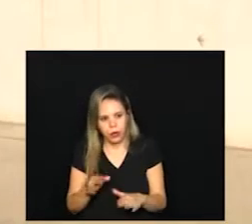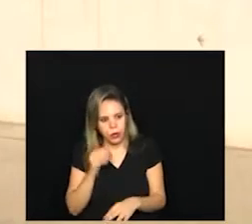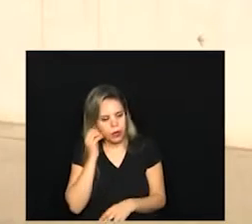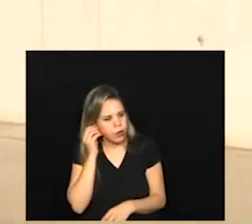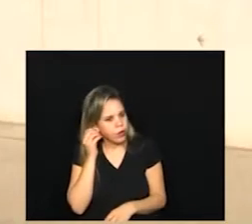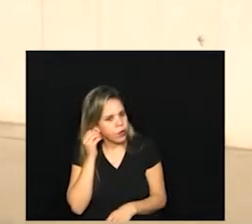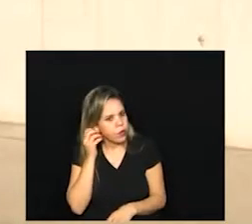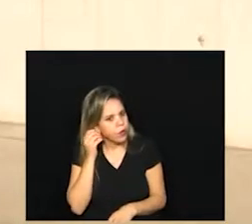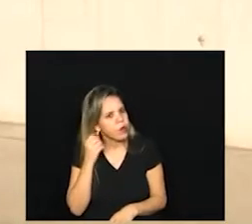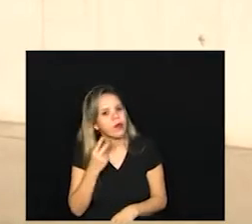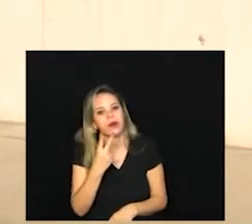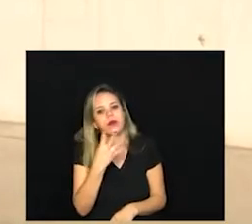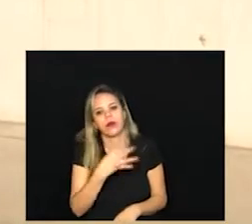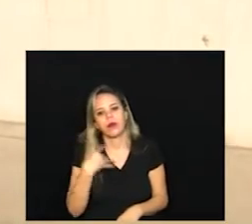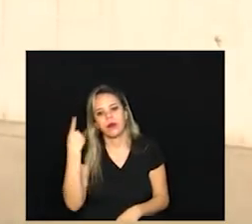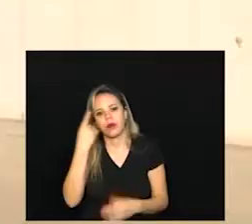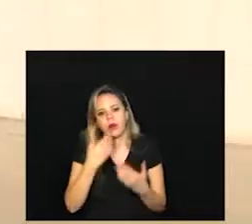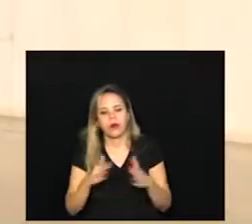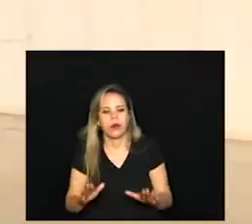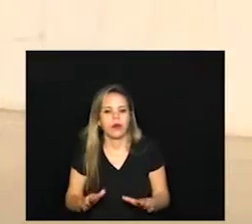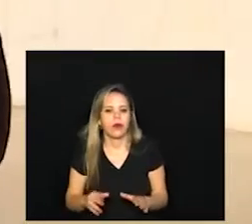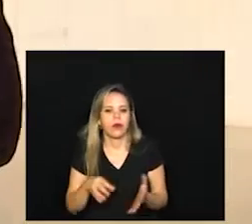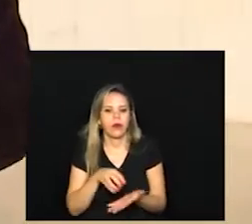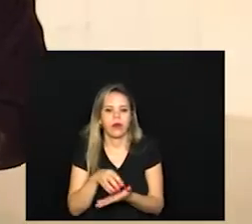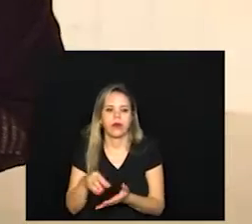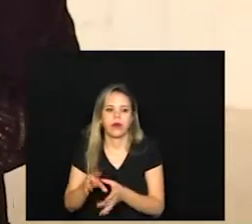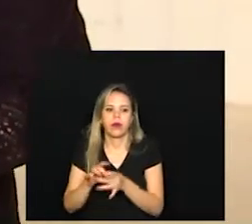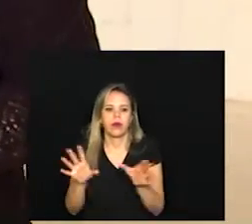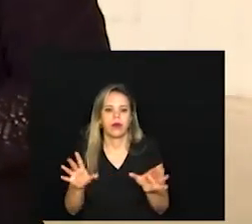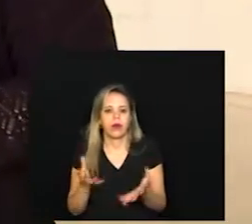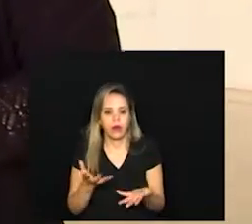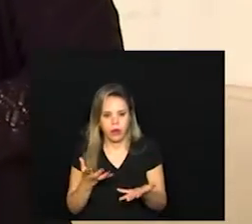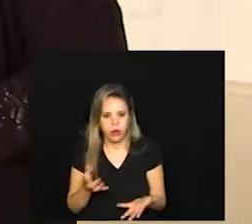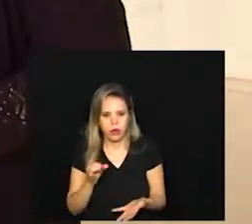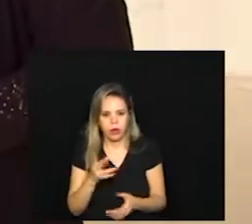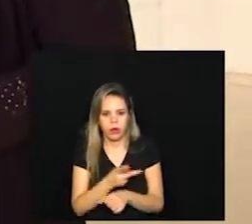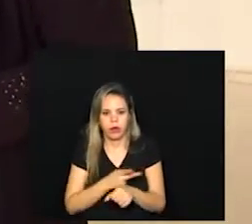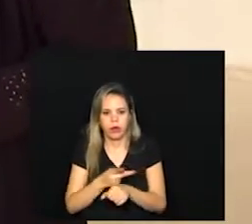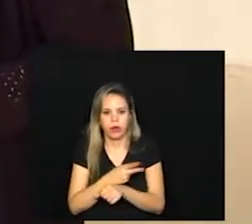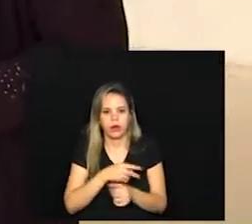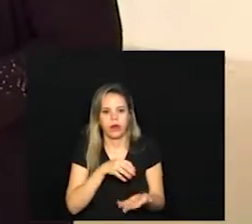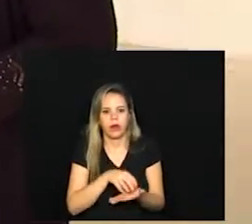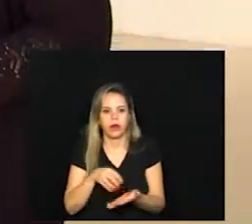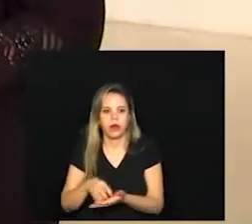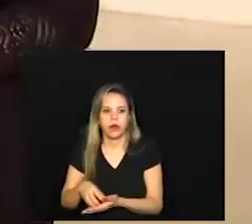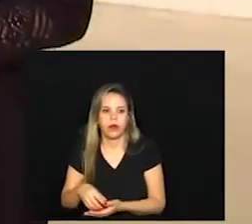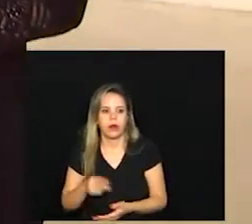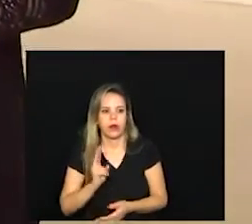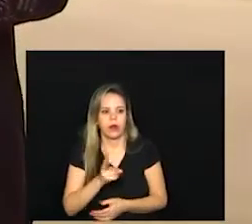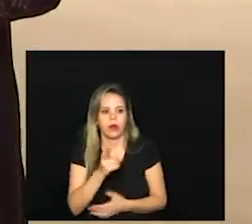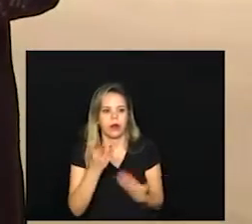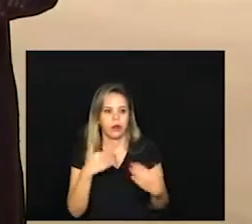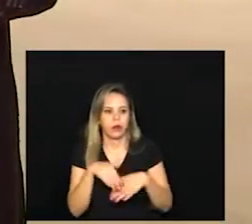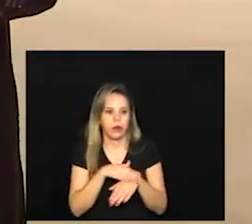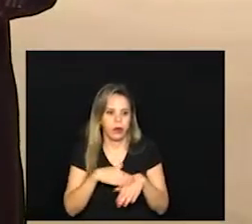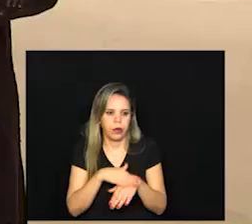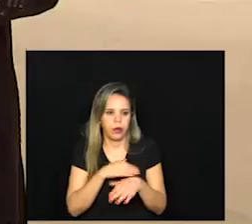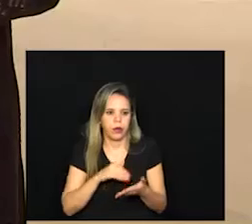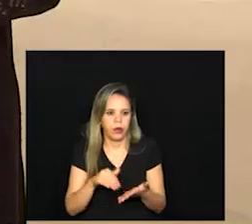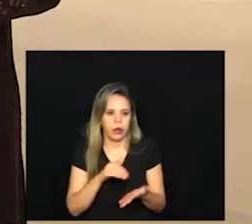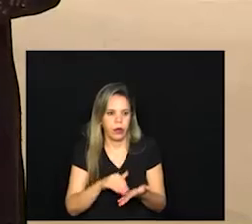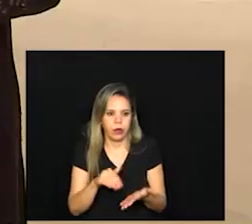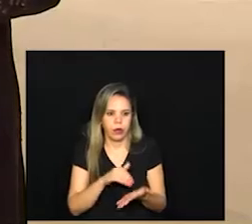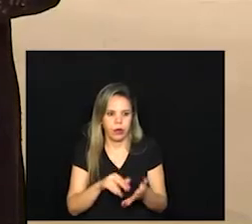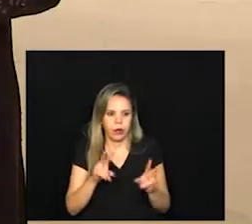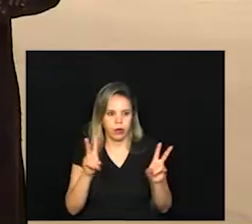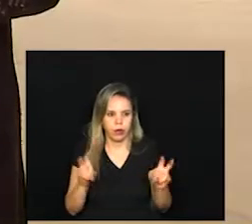e vai ficar por 24 horas esse abrigamento de forma espontânea. Quem quiser, é só procurar o abrigo. Bom, a gente vai continuar conversando, secretária,